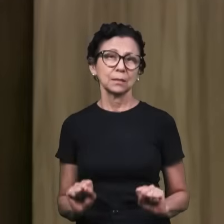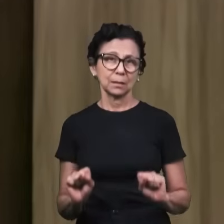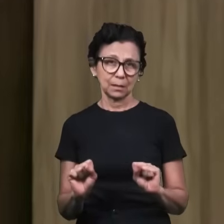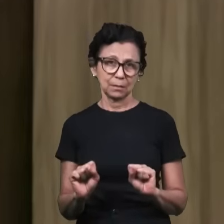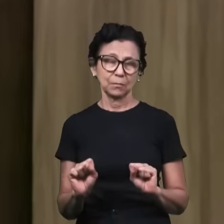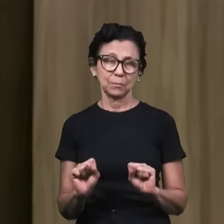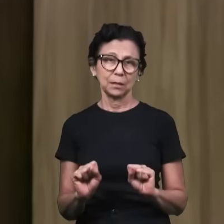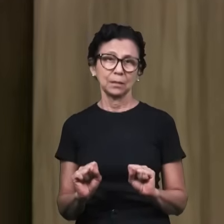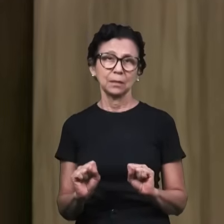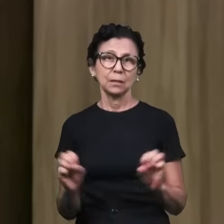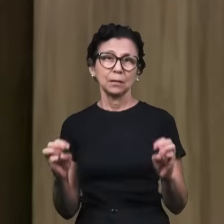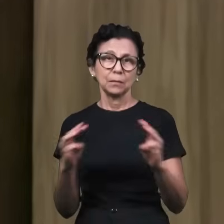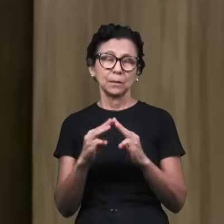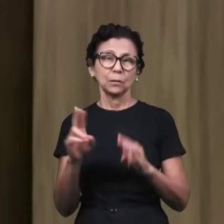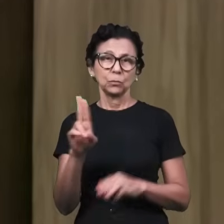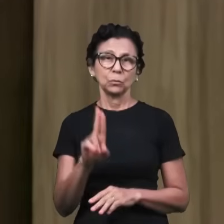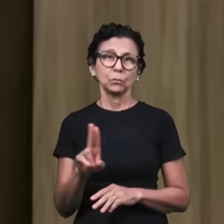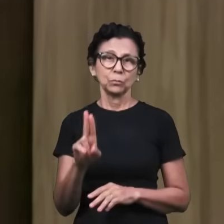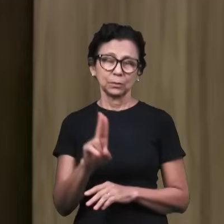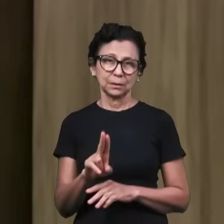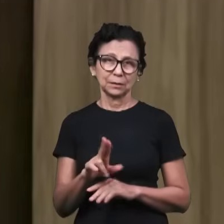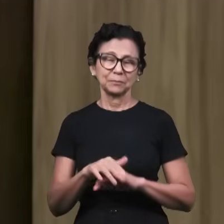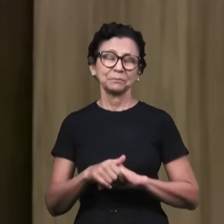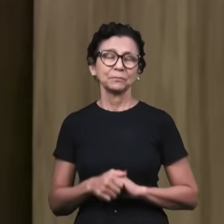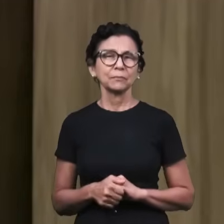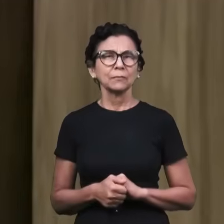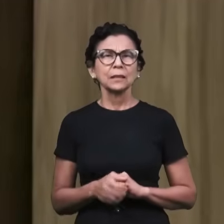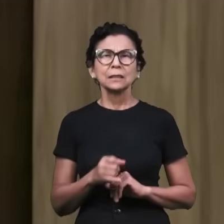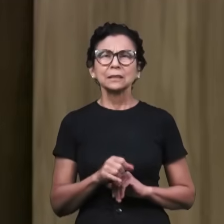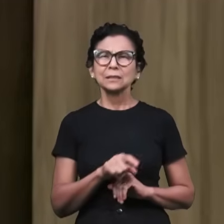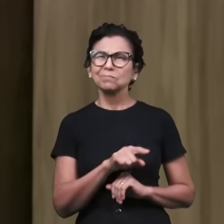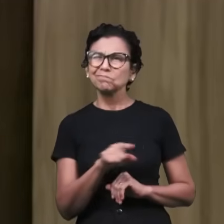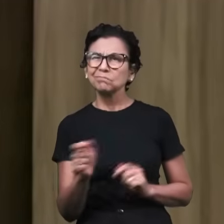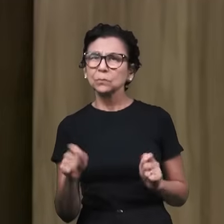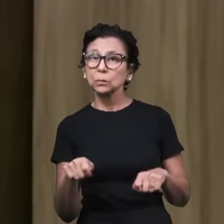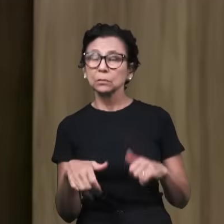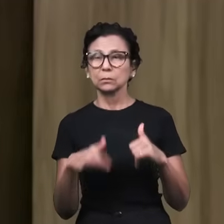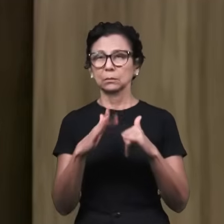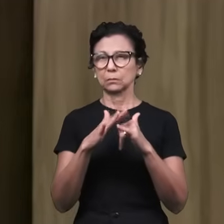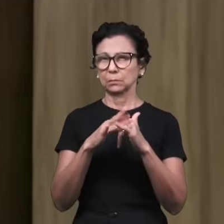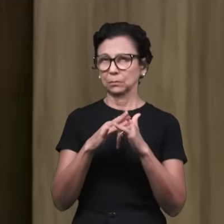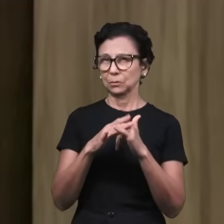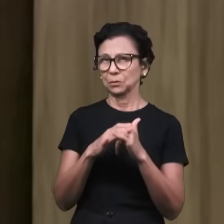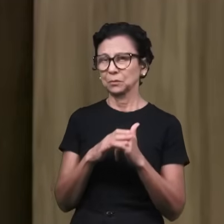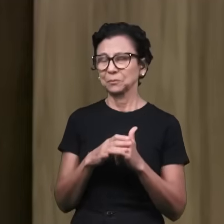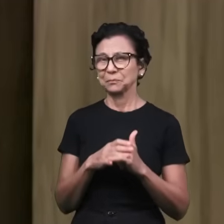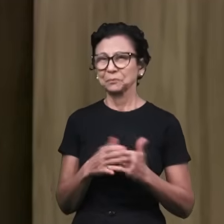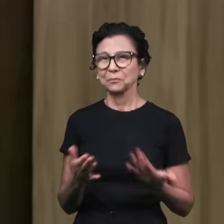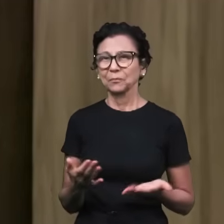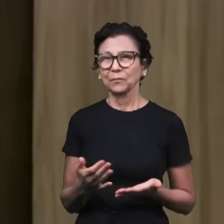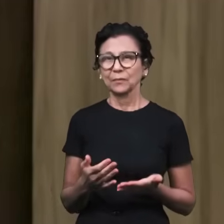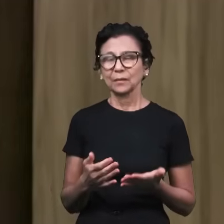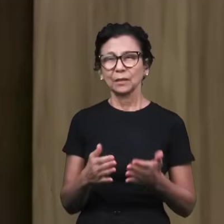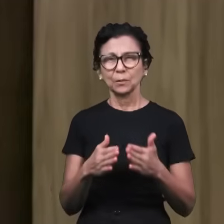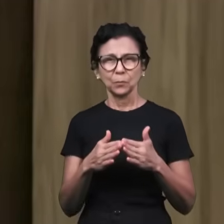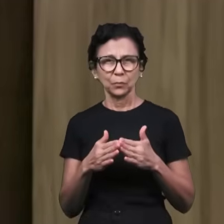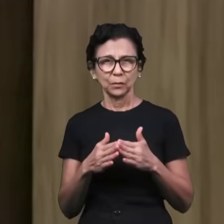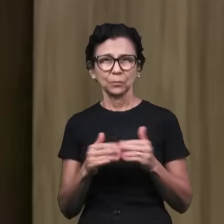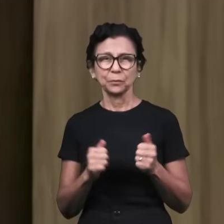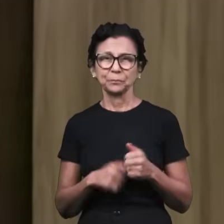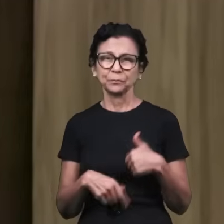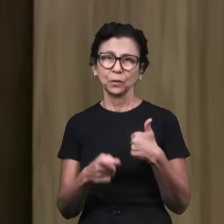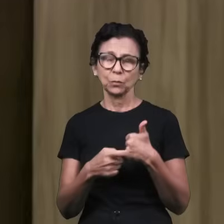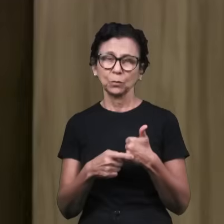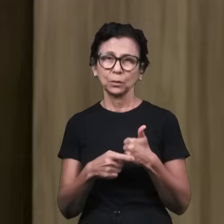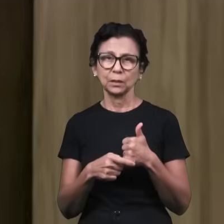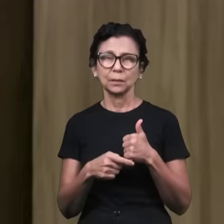utiliza para chegar com conteúdo até você. Se por acaso você estiver no YouTube, eu quero te fazer um pedido. Curta, comente e